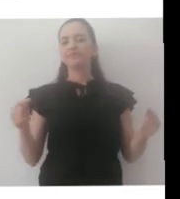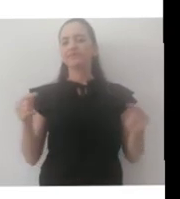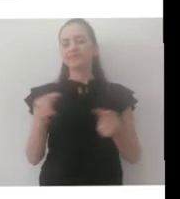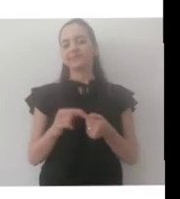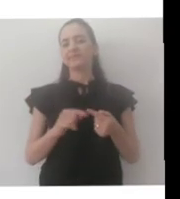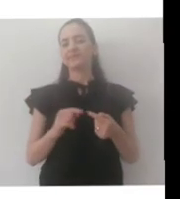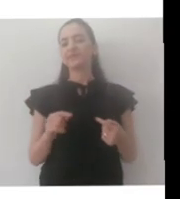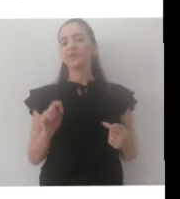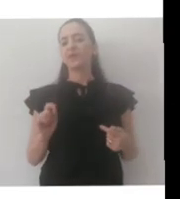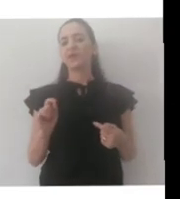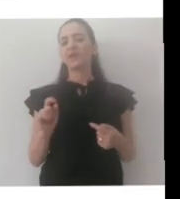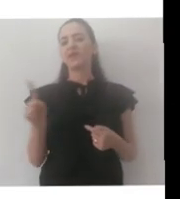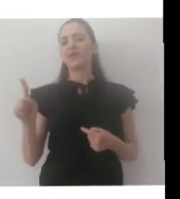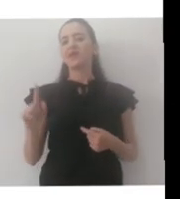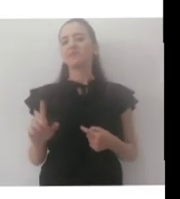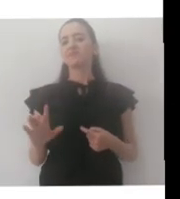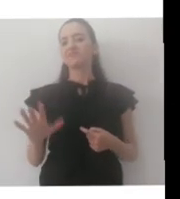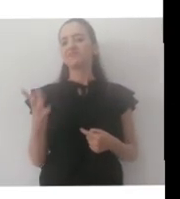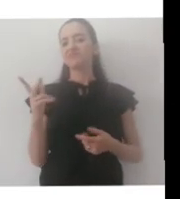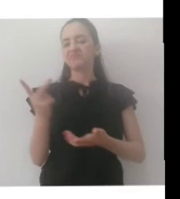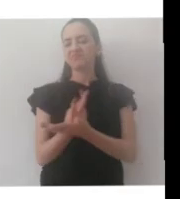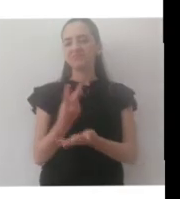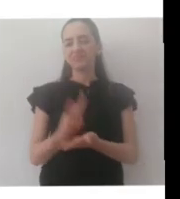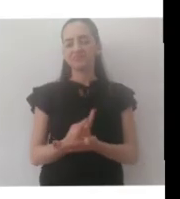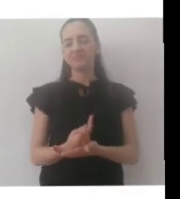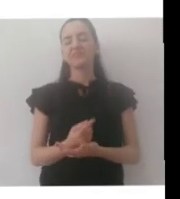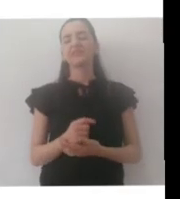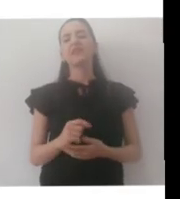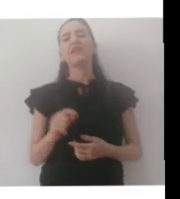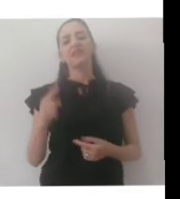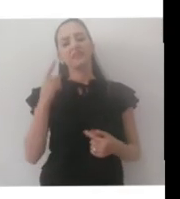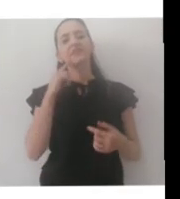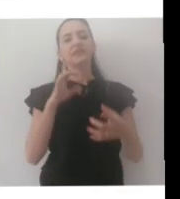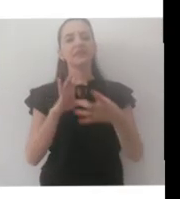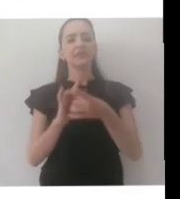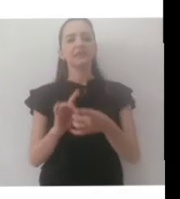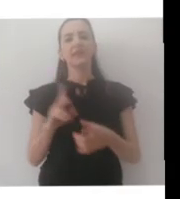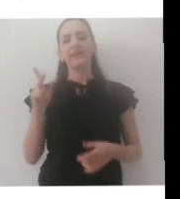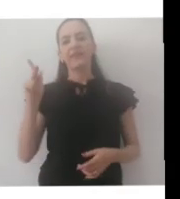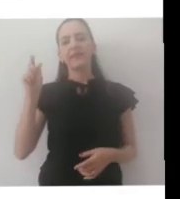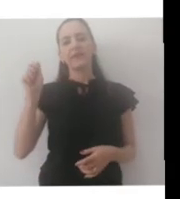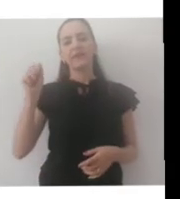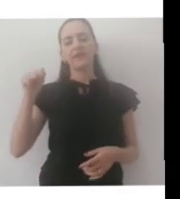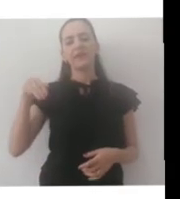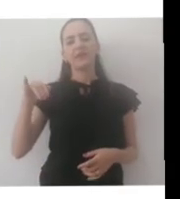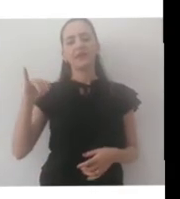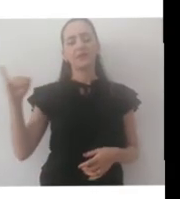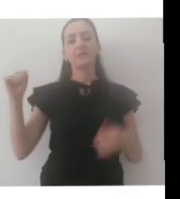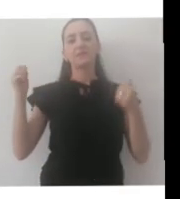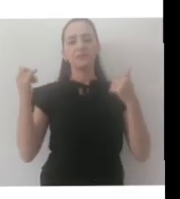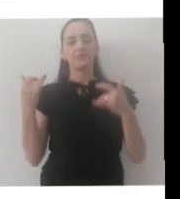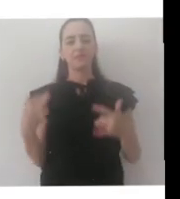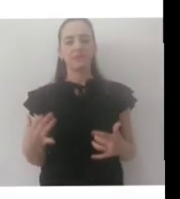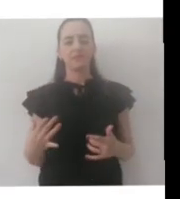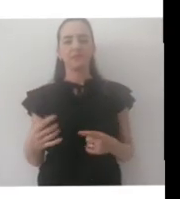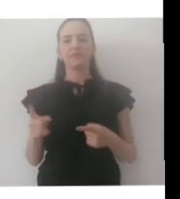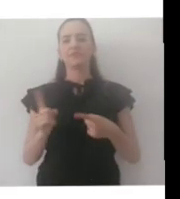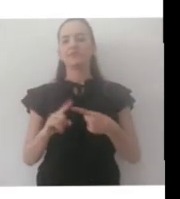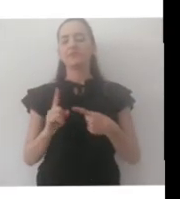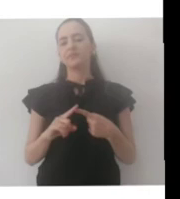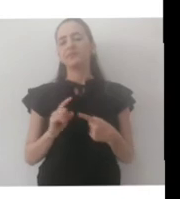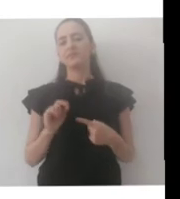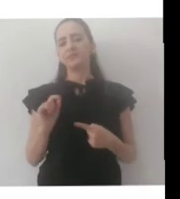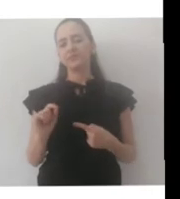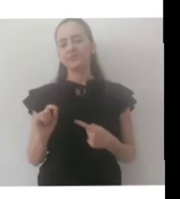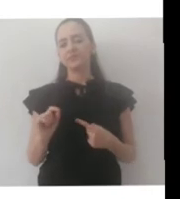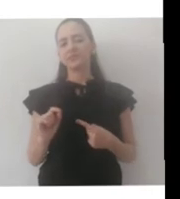são aquelas que estão diretamente relacionadas com o ato infracional. Cami aborda 4 exemplos de sanções